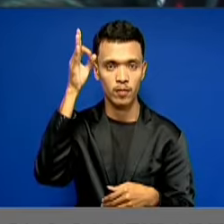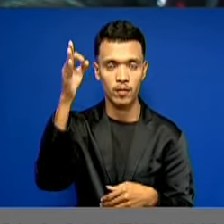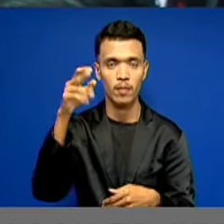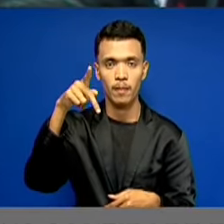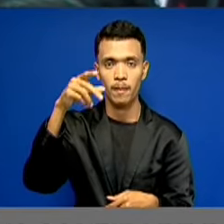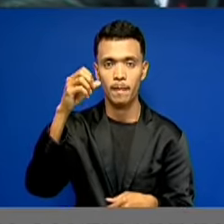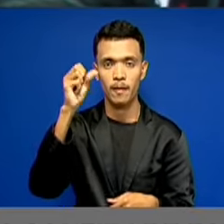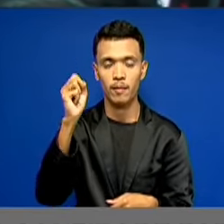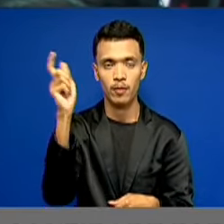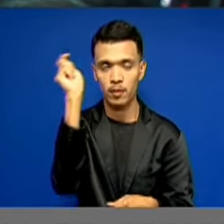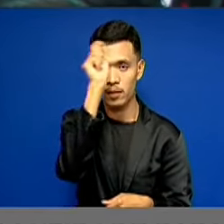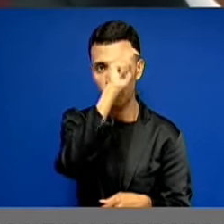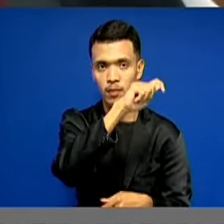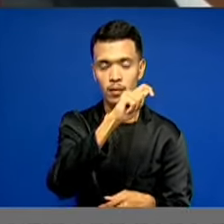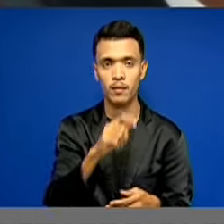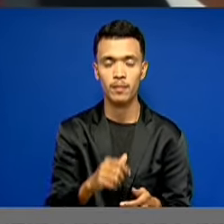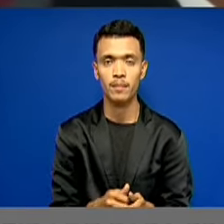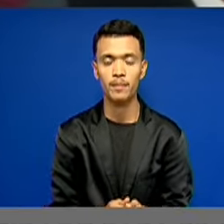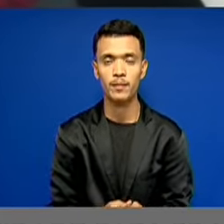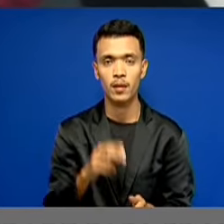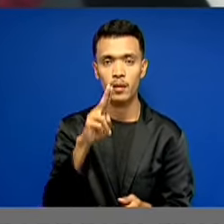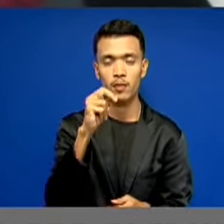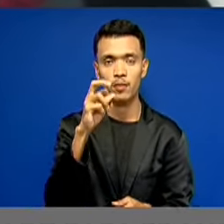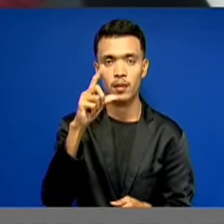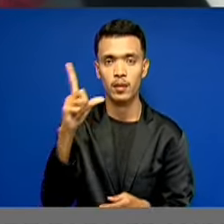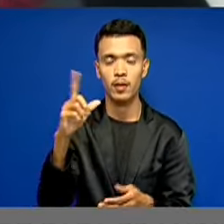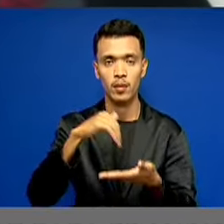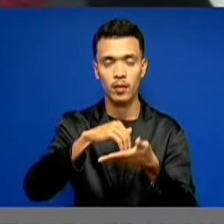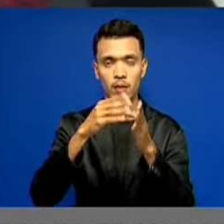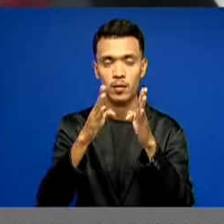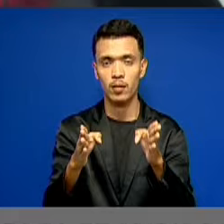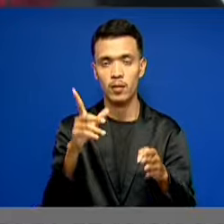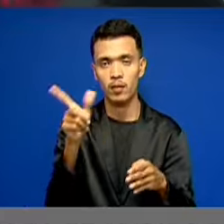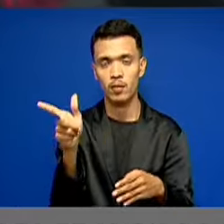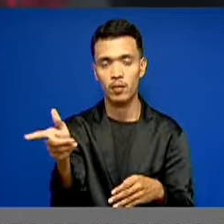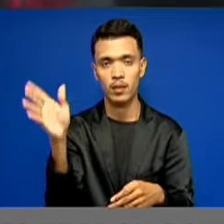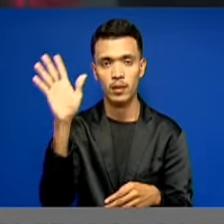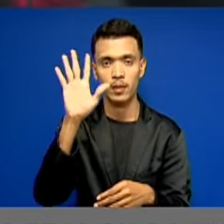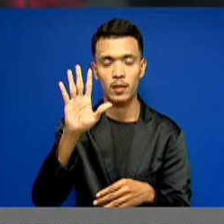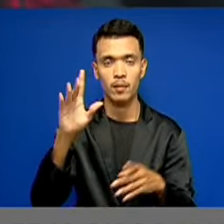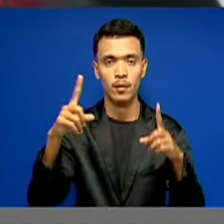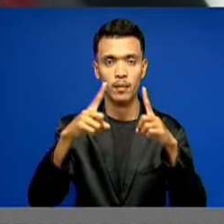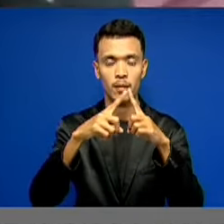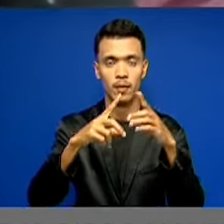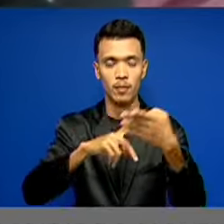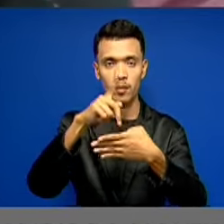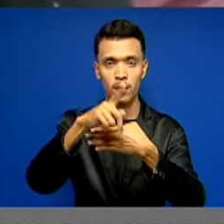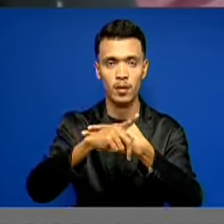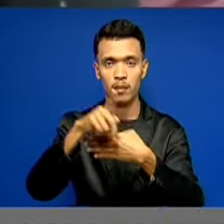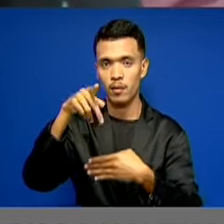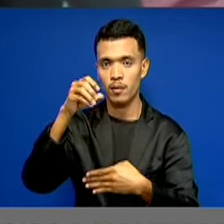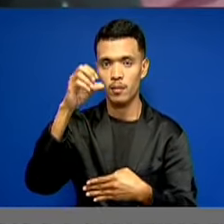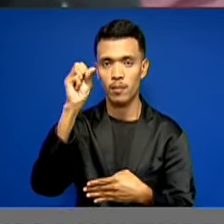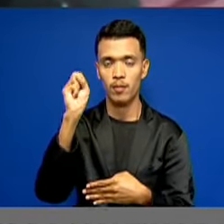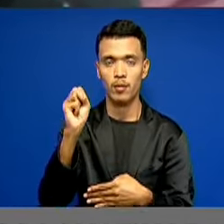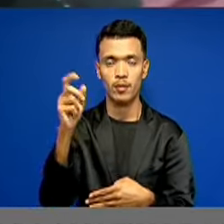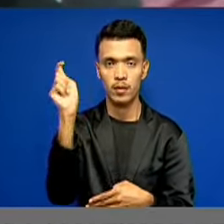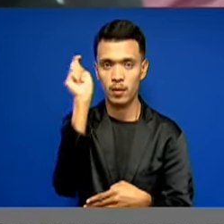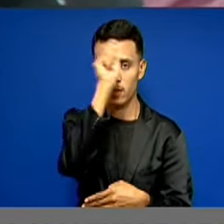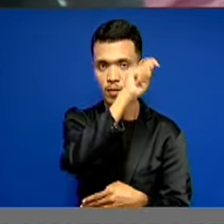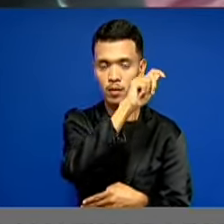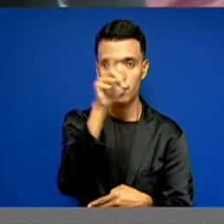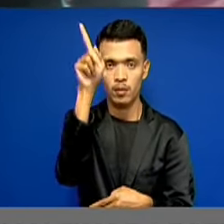político público, loque badala ulu que o UNTL, o estudante Ruanulo Racing Lima, ba programa pós-graduação, no pesquisa